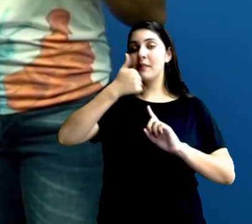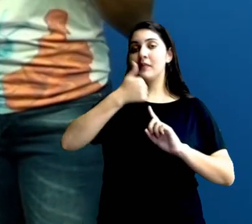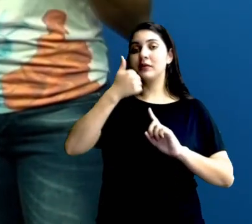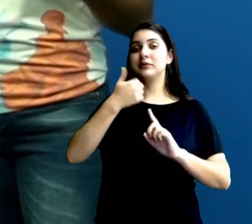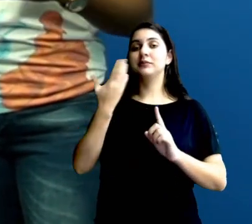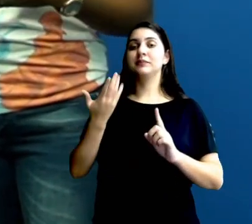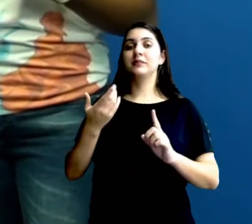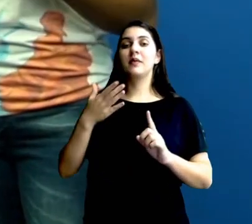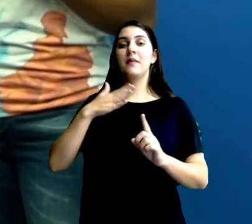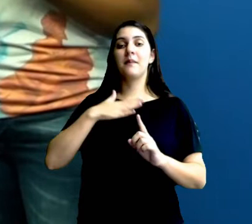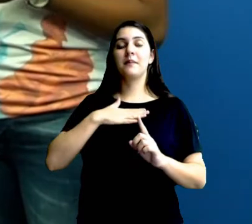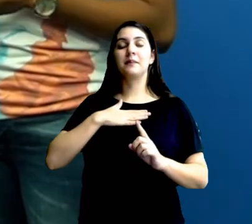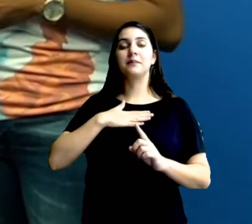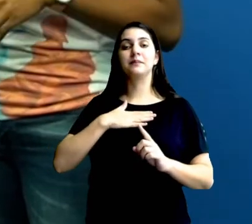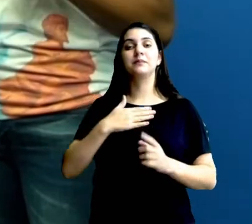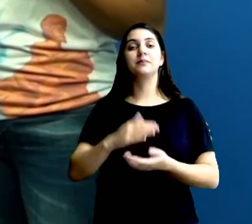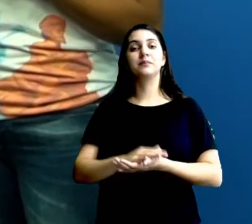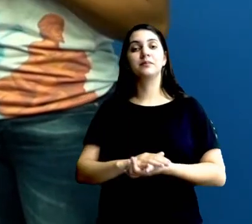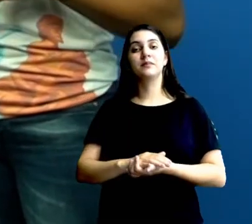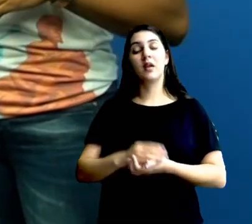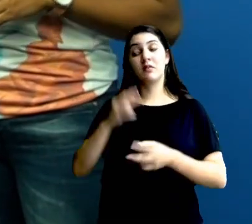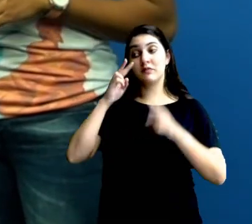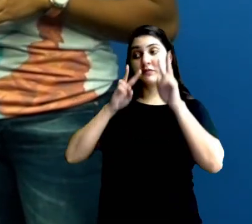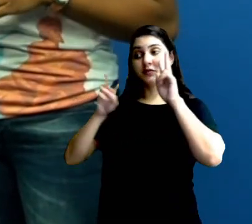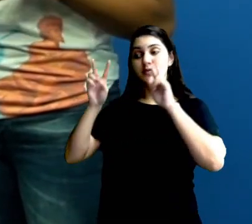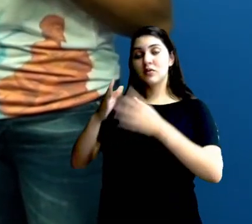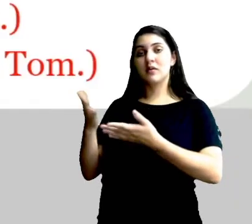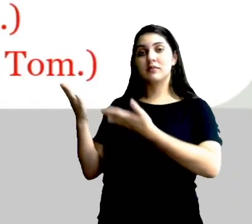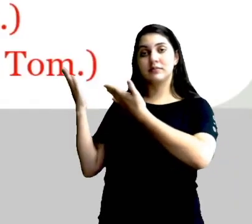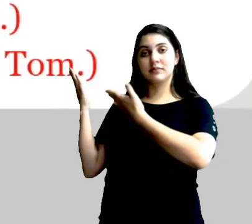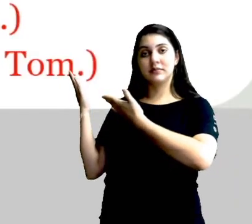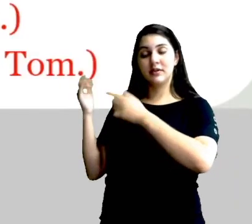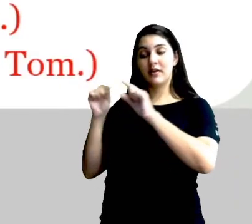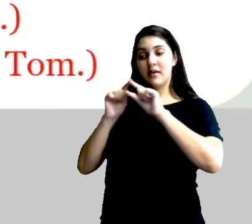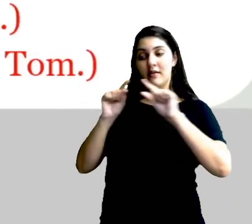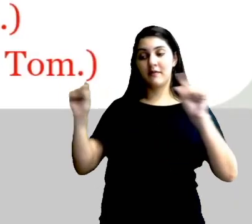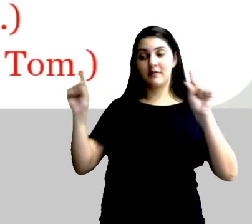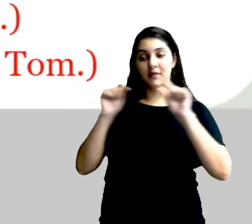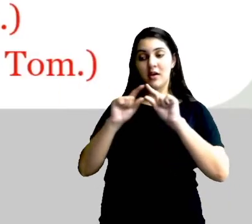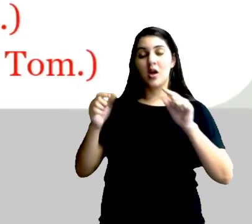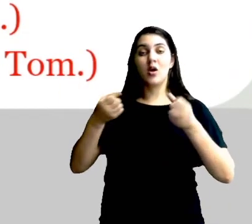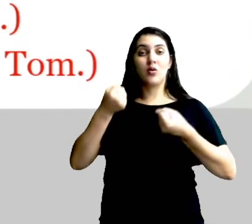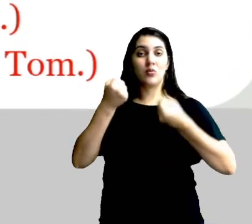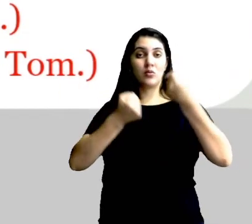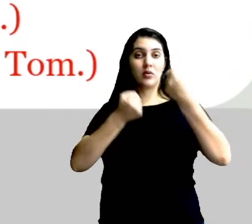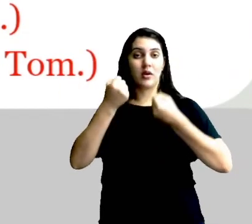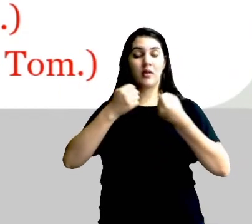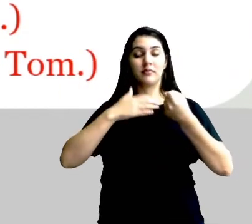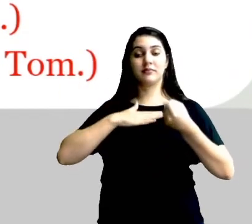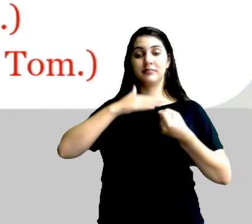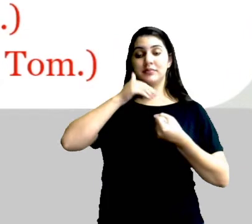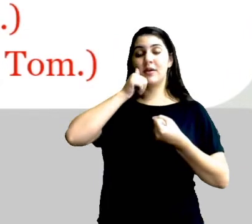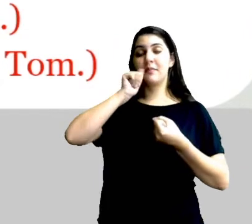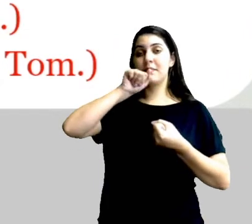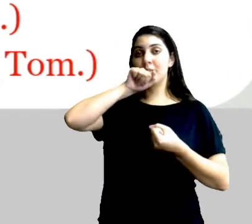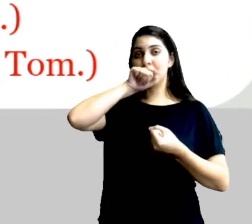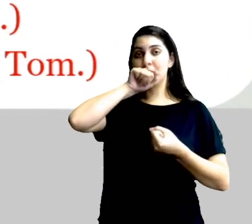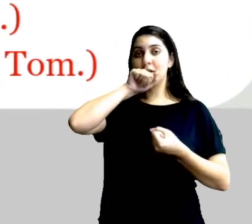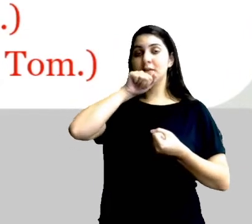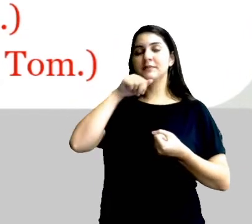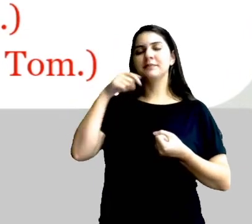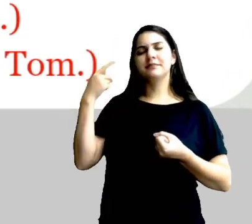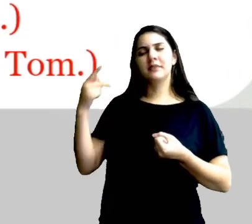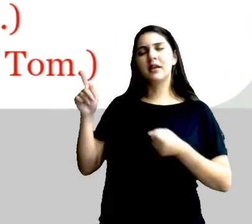ó, my mother's car. Então, se a gente observa, a frase quer dizer o carro de minha mãe. Esse